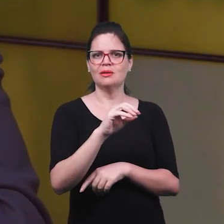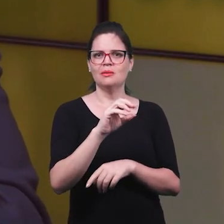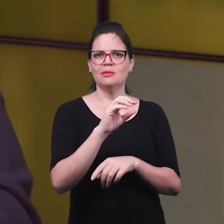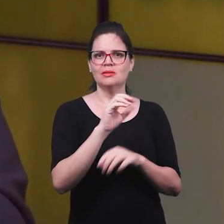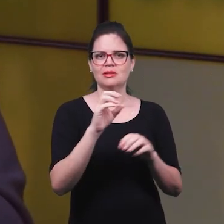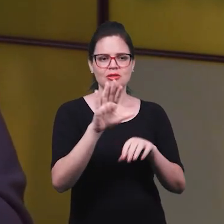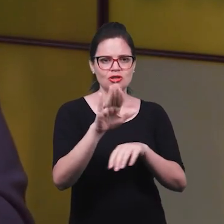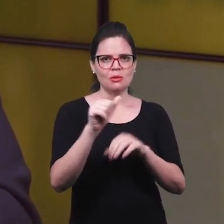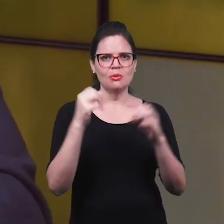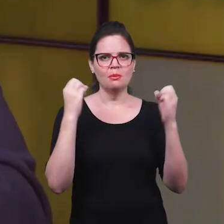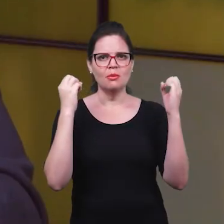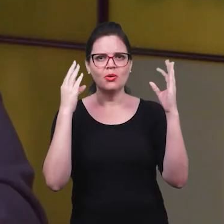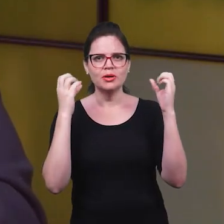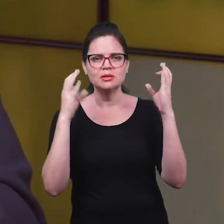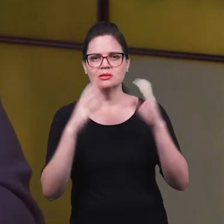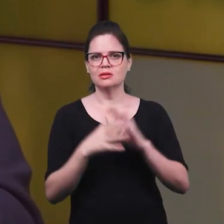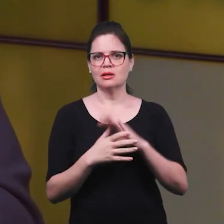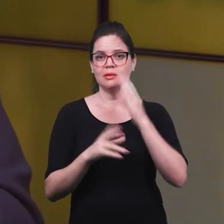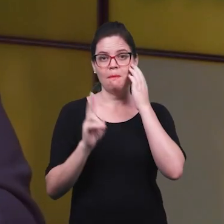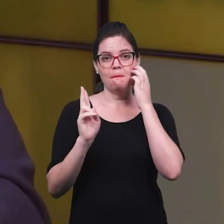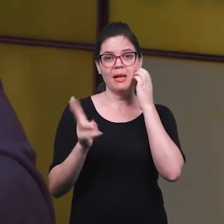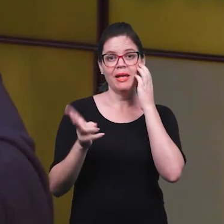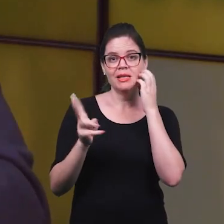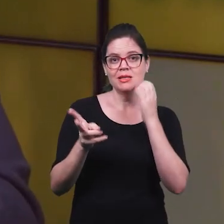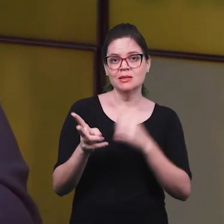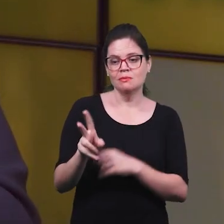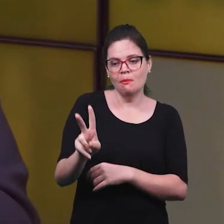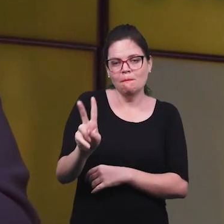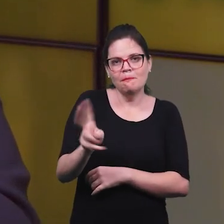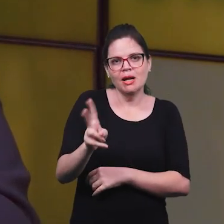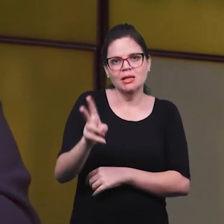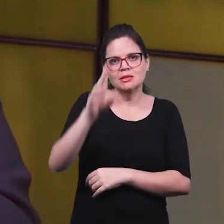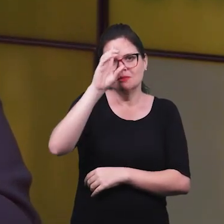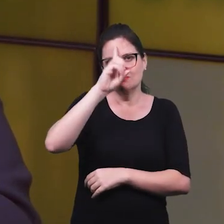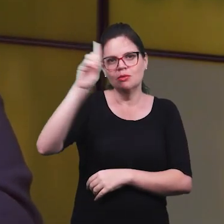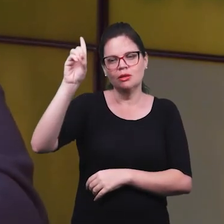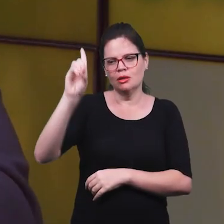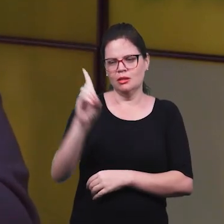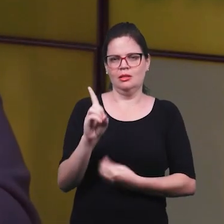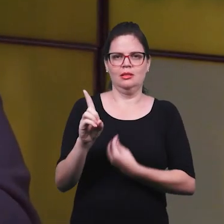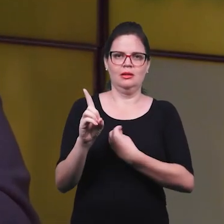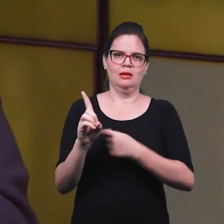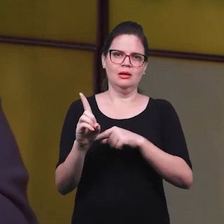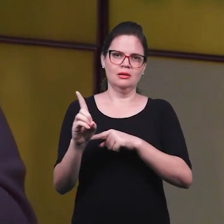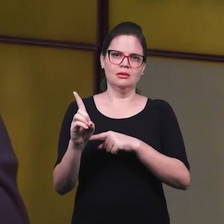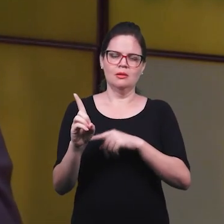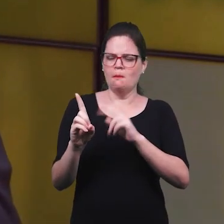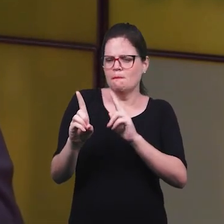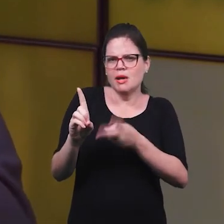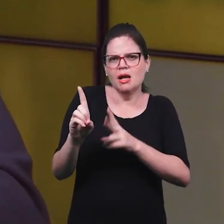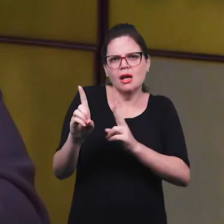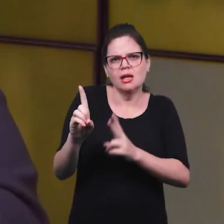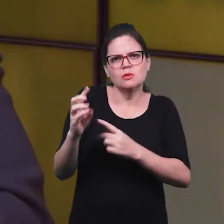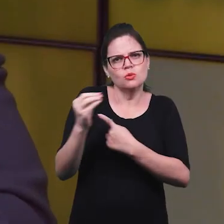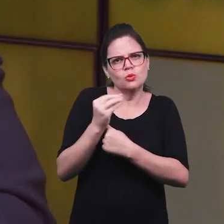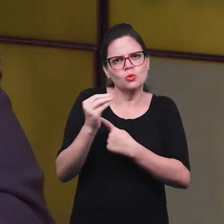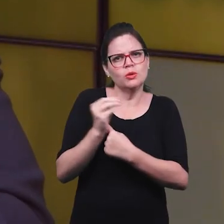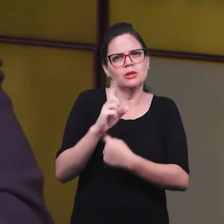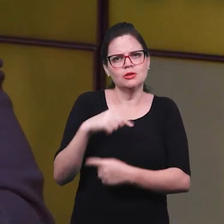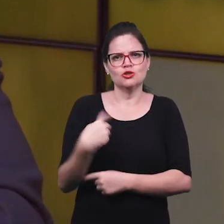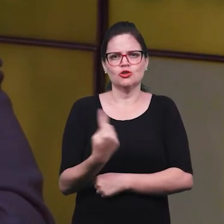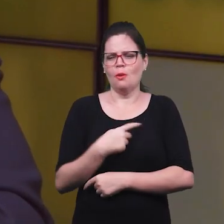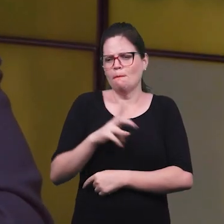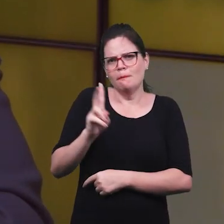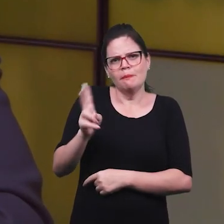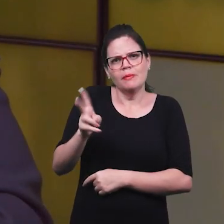também Moisés, este mesmo Deus está presente no nosso meio. Glória a Deus. Este mesmo Deus está cuidando de nós. Glória a Deus.